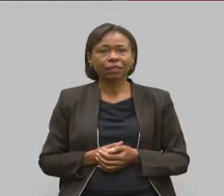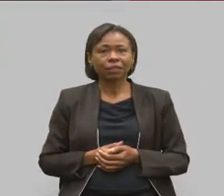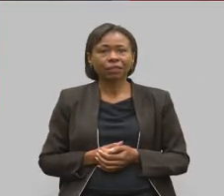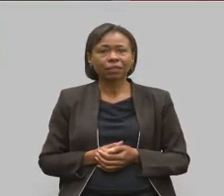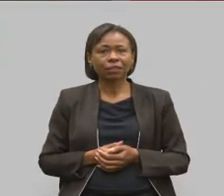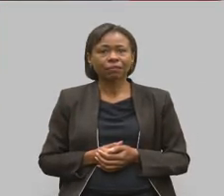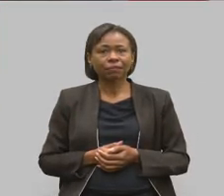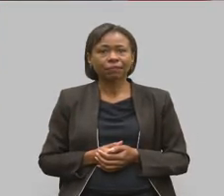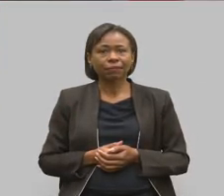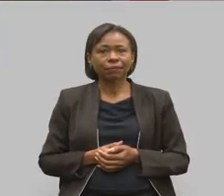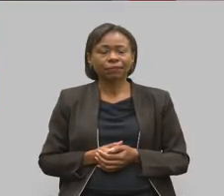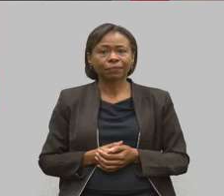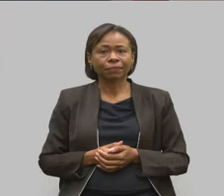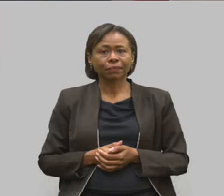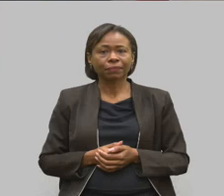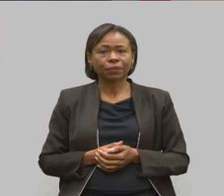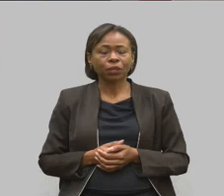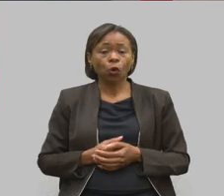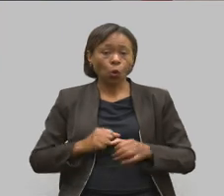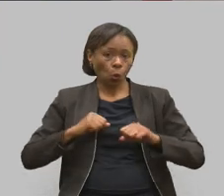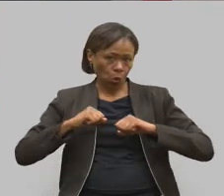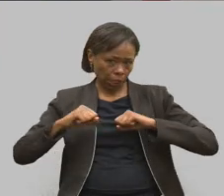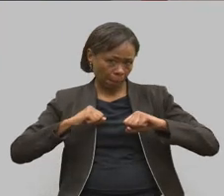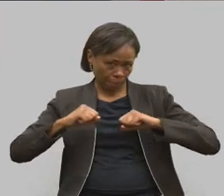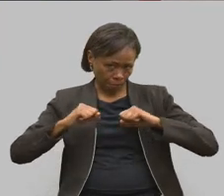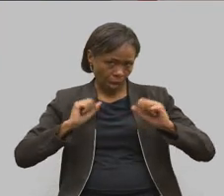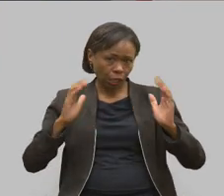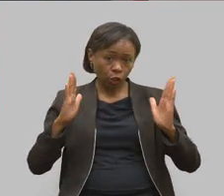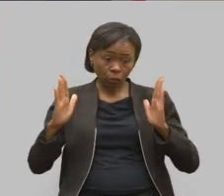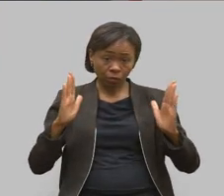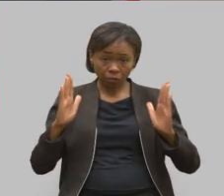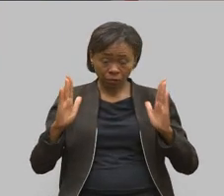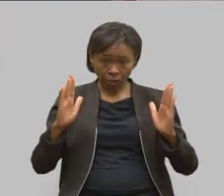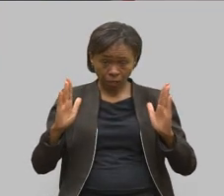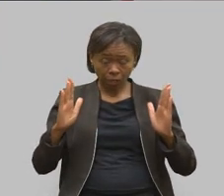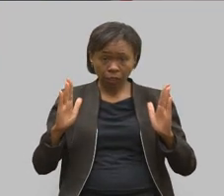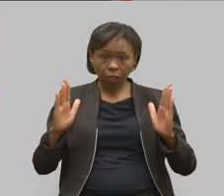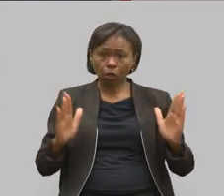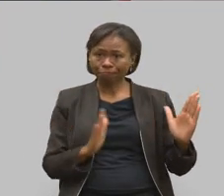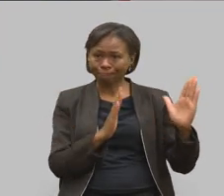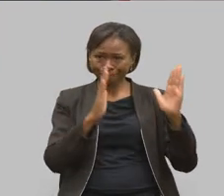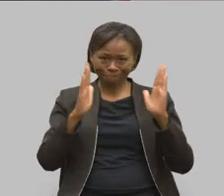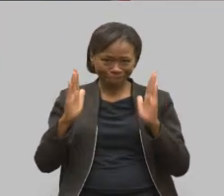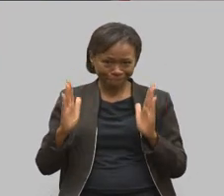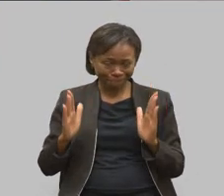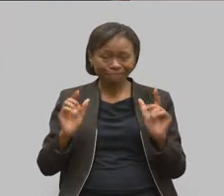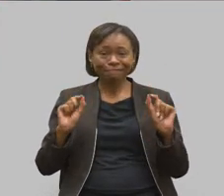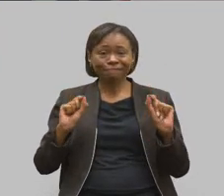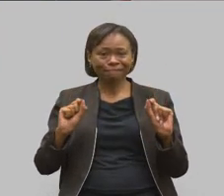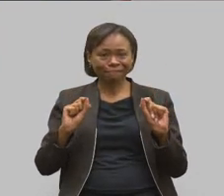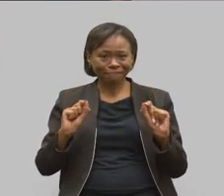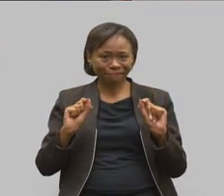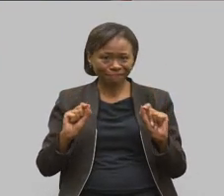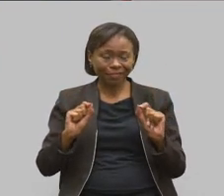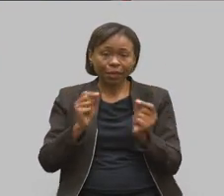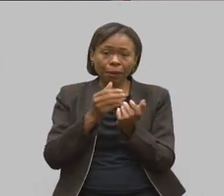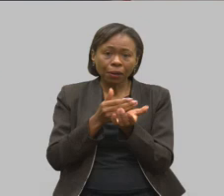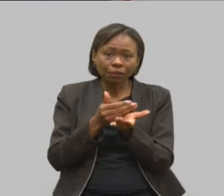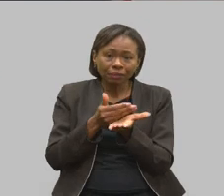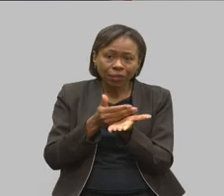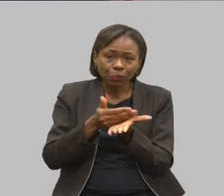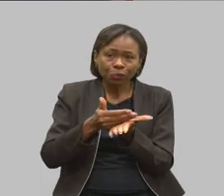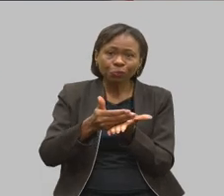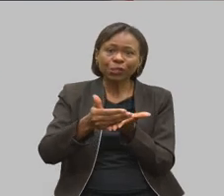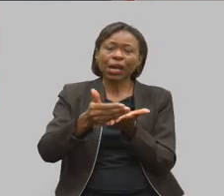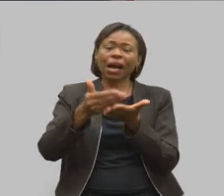eh do debate da nossa audiência que é agora eu quero dar início à